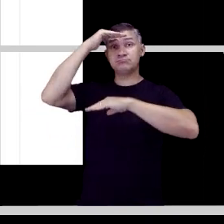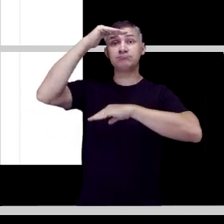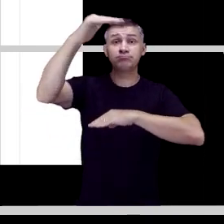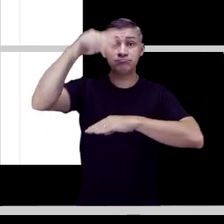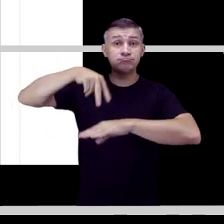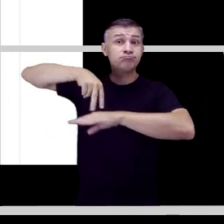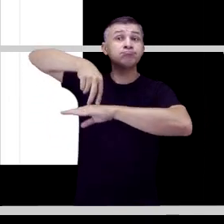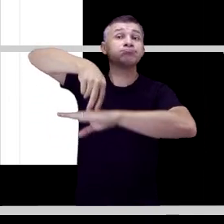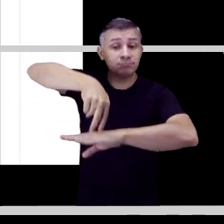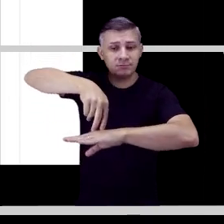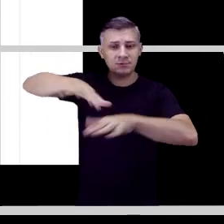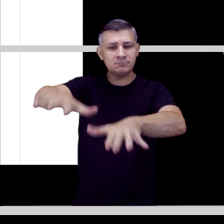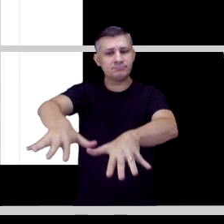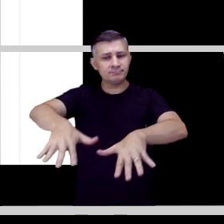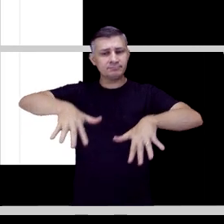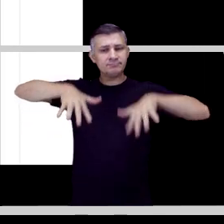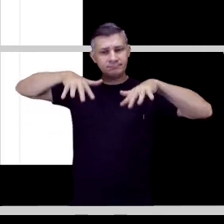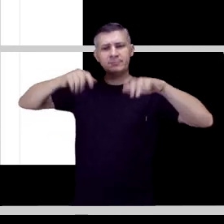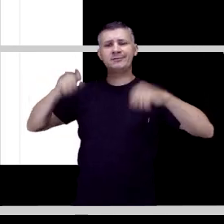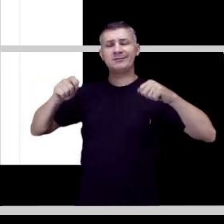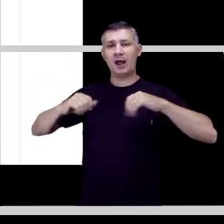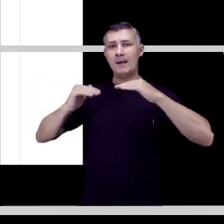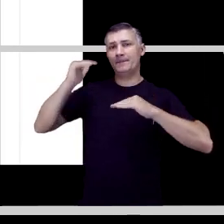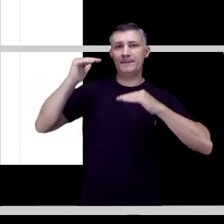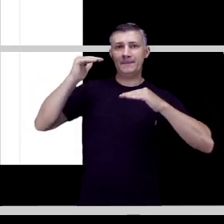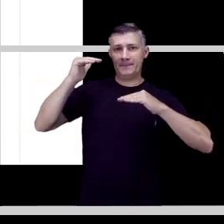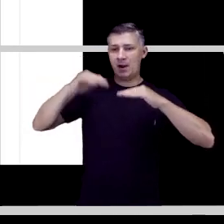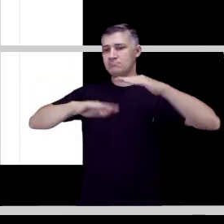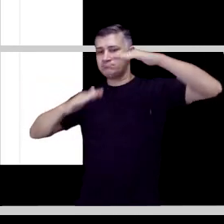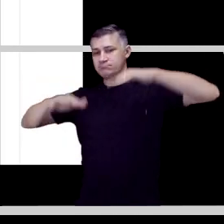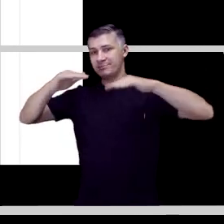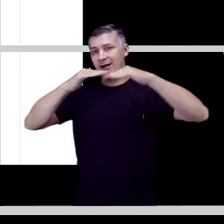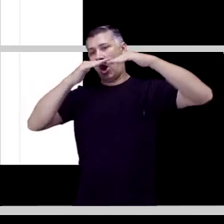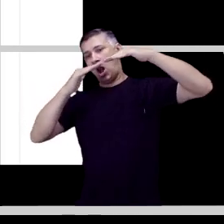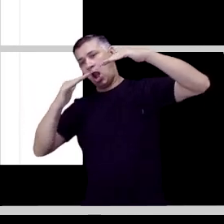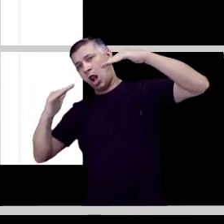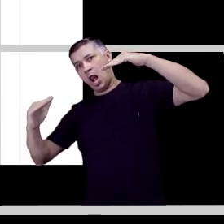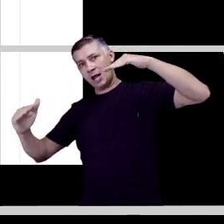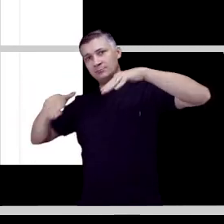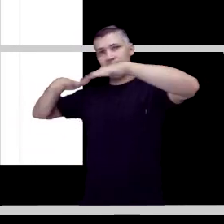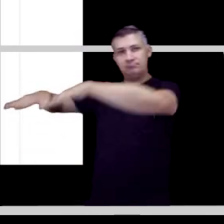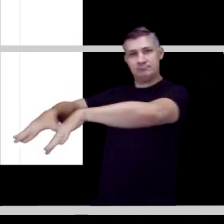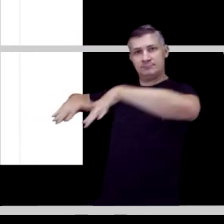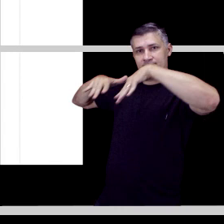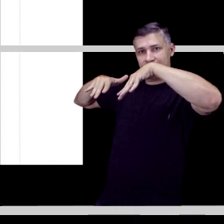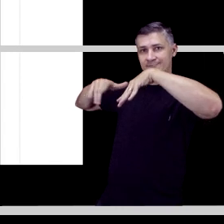característica fundamental desse espaço, uma arquibancada que resolve a diferença da topografia, né, do